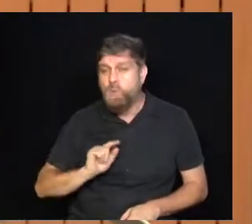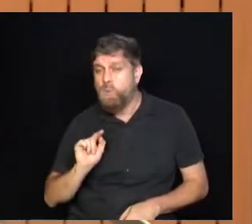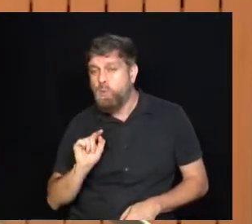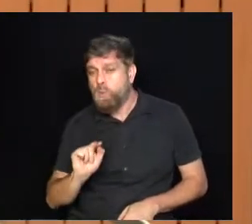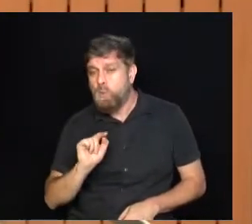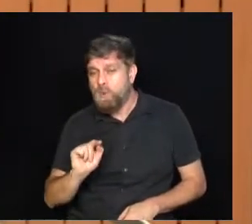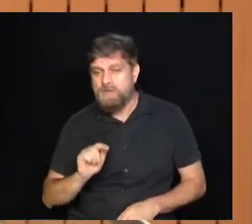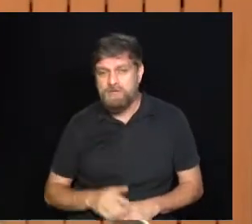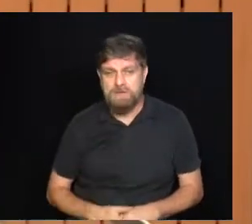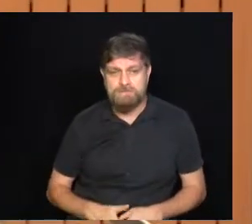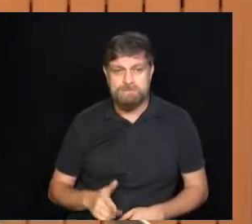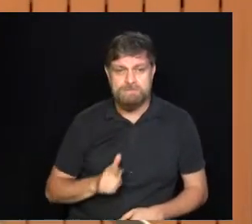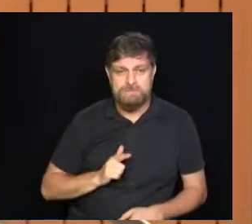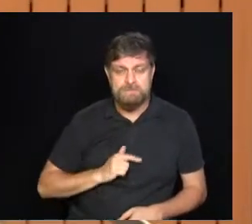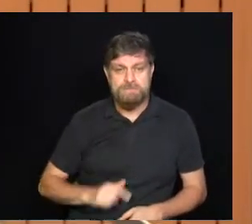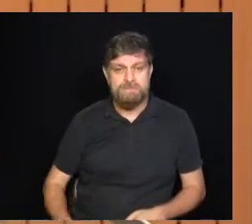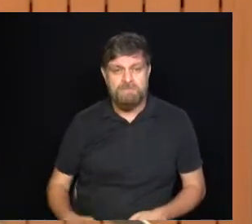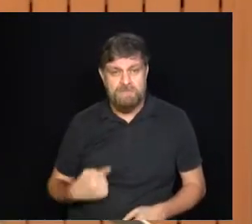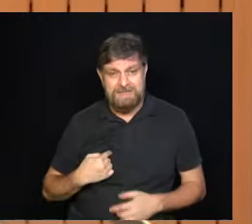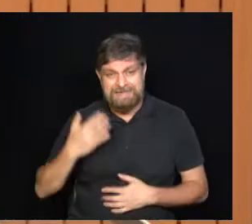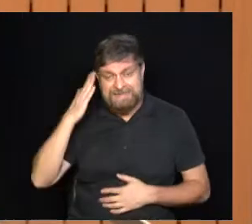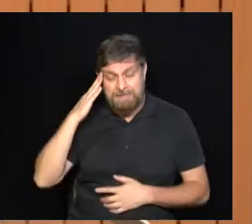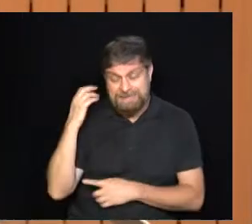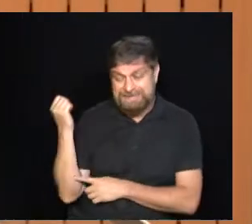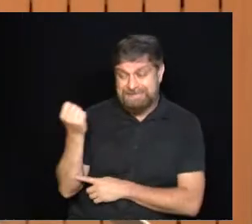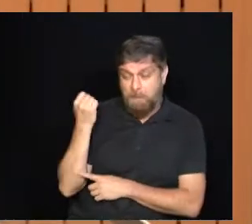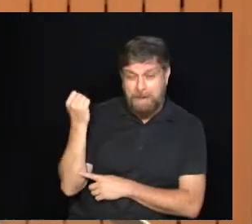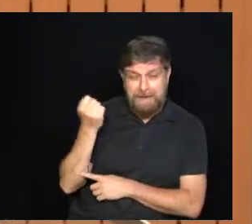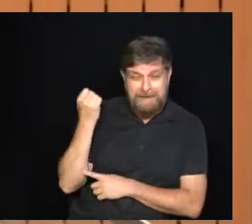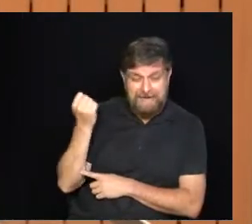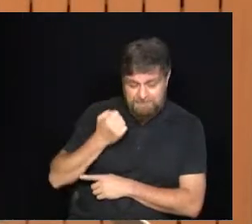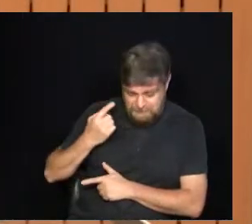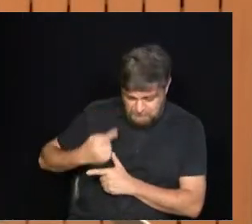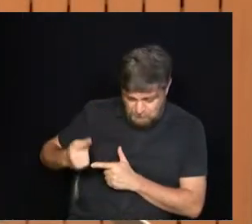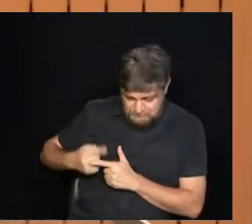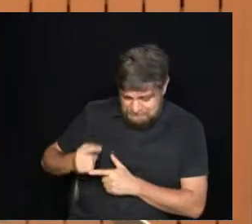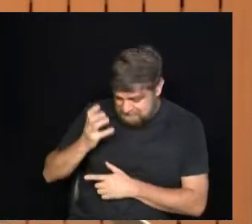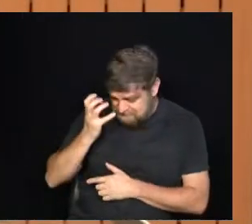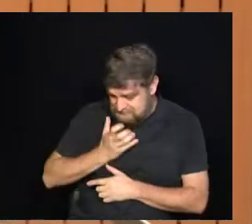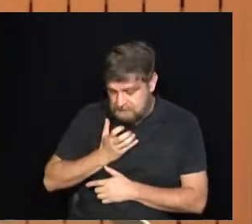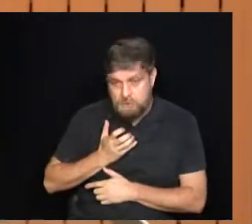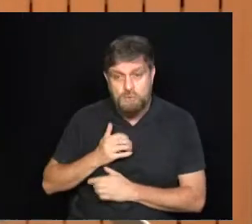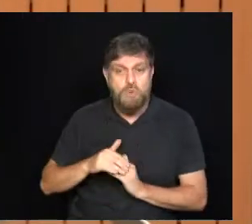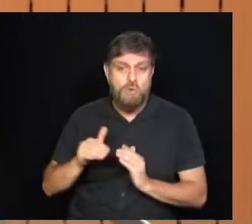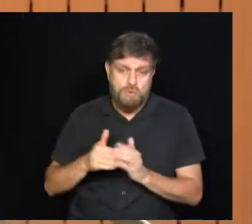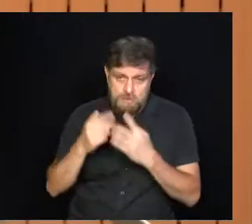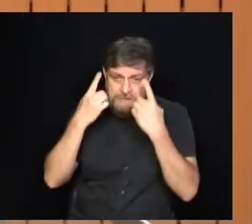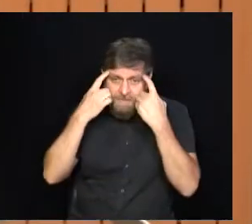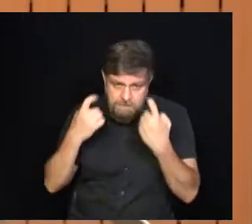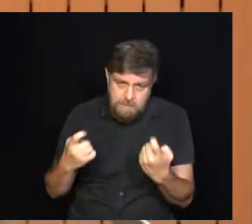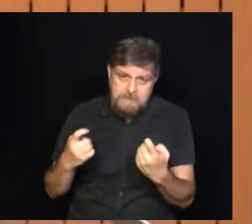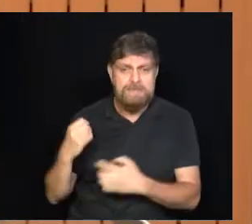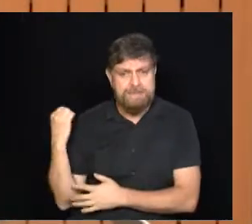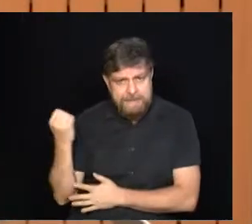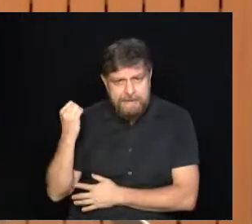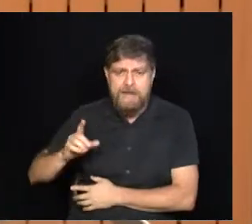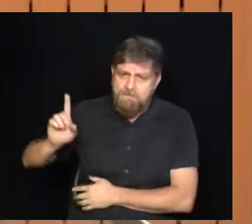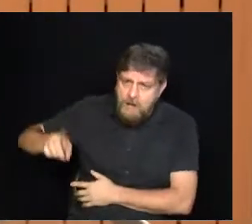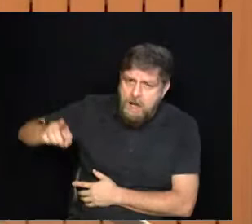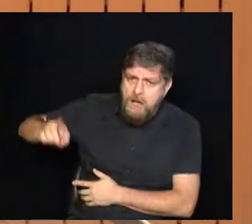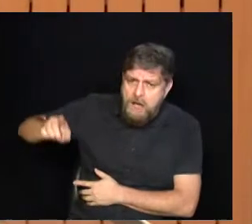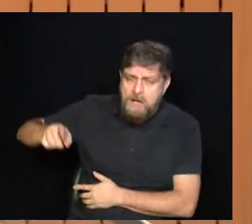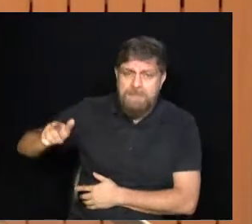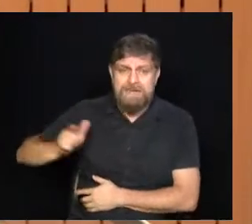aquelas situações que são consideradas graves, gravíssimas. Toda violência é considerada grave, mas